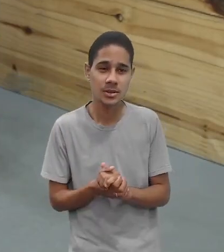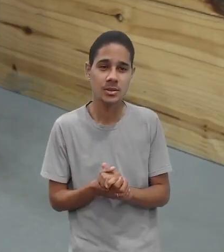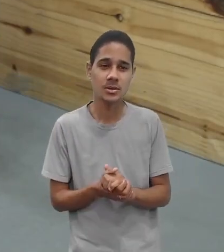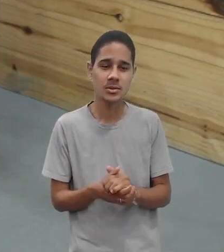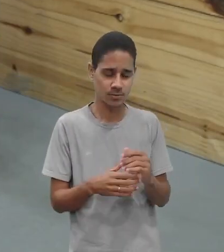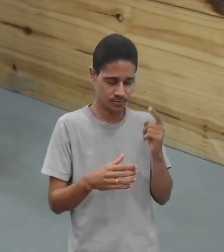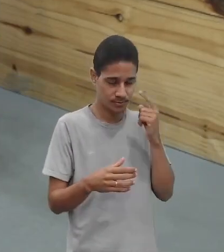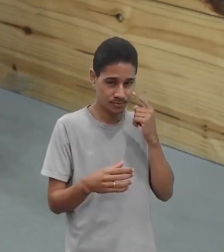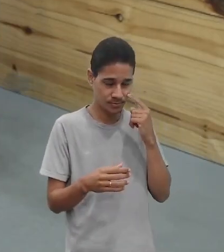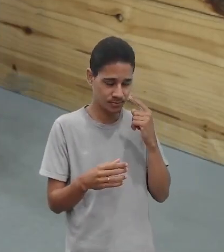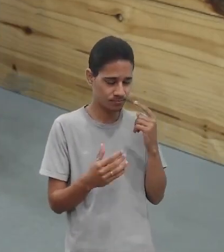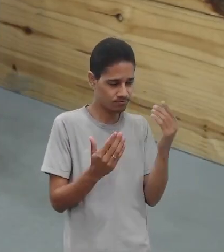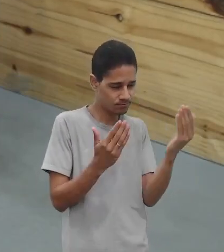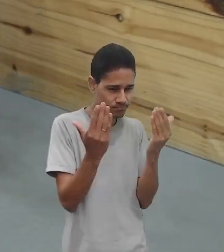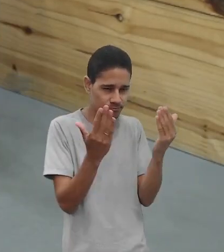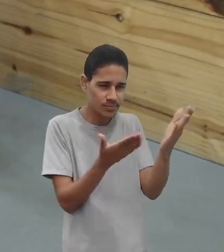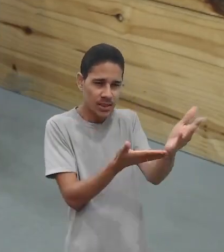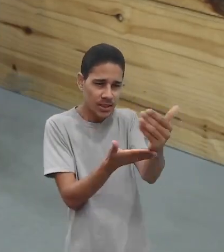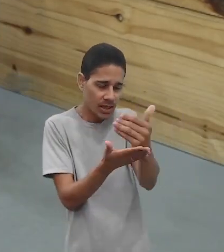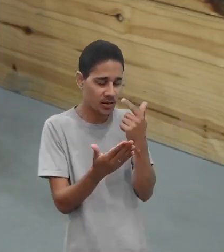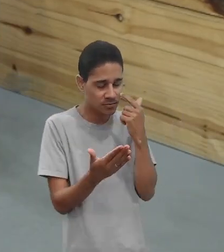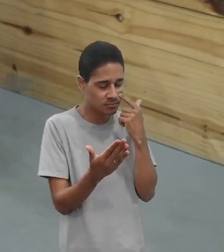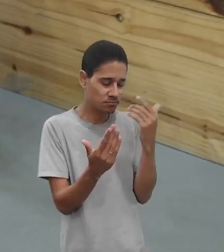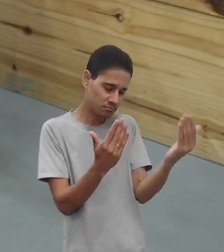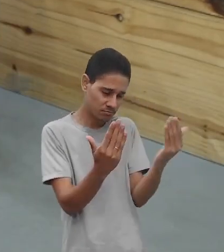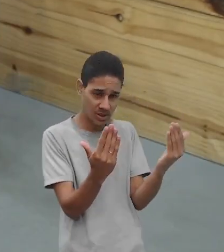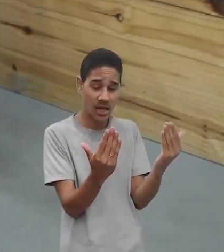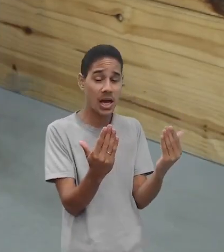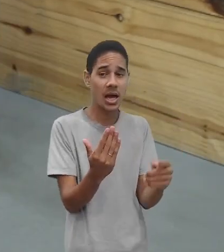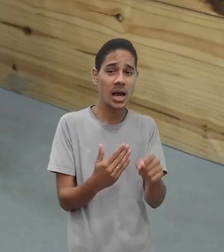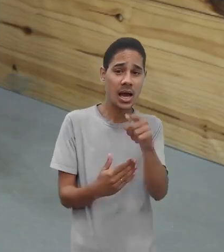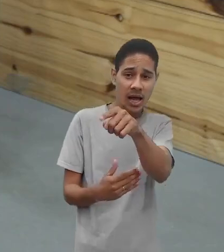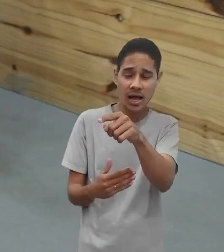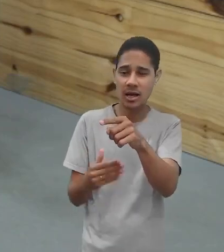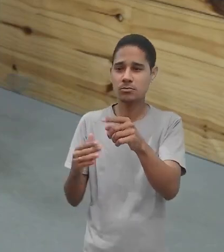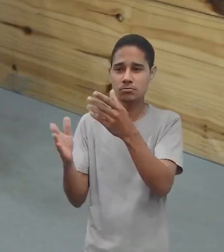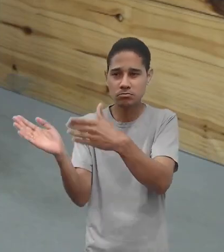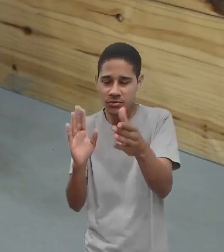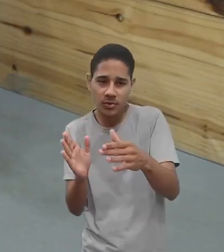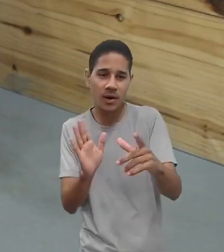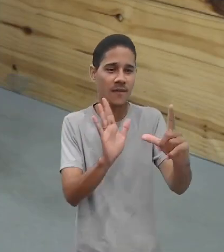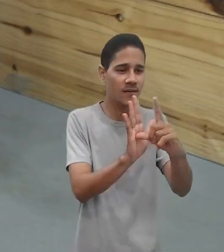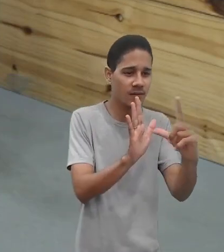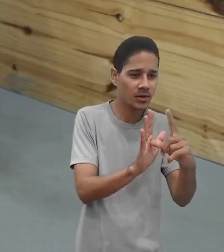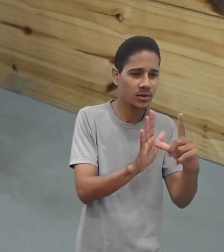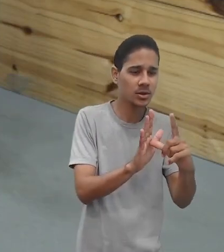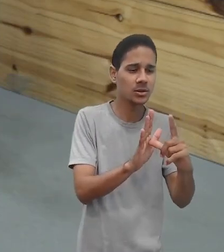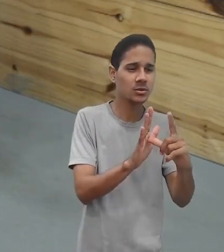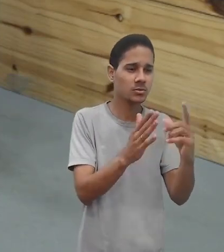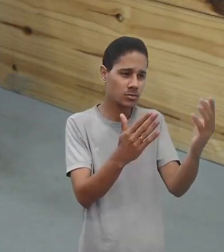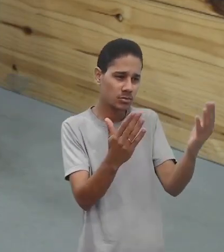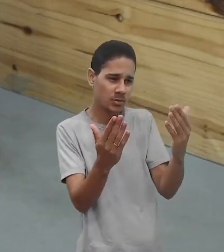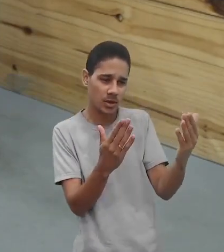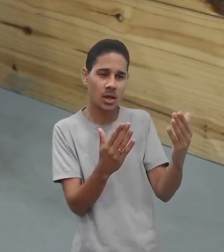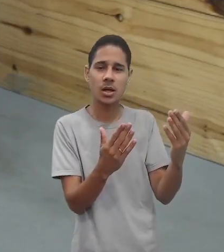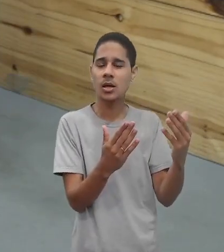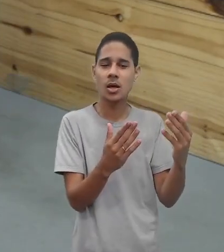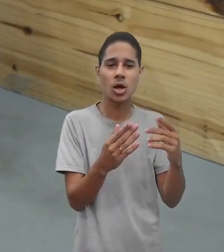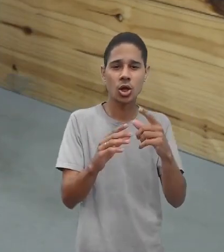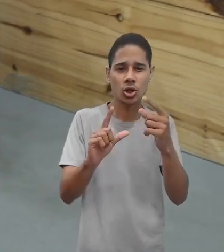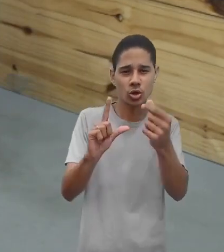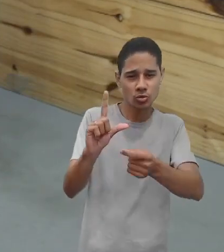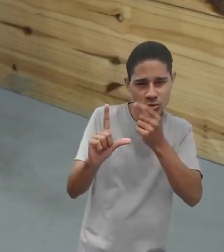confrontar os dados, de se a produção de vendas está batendo com a produção de logística, se